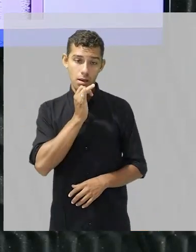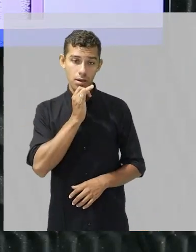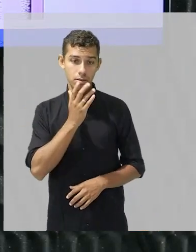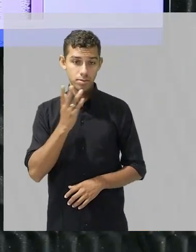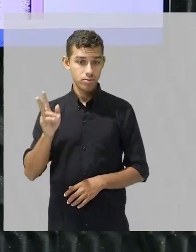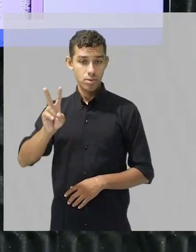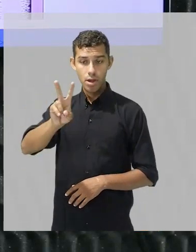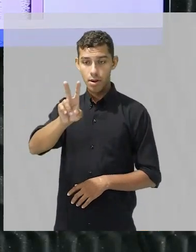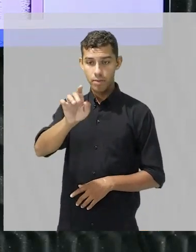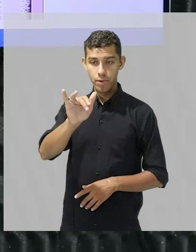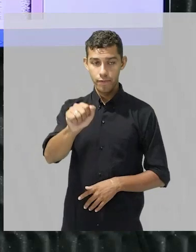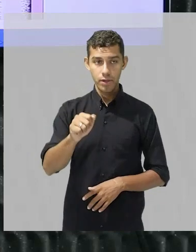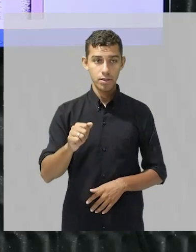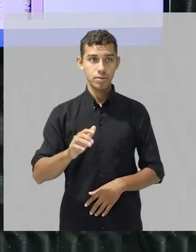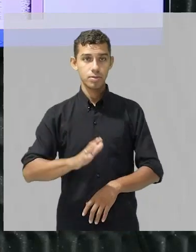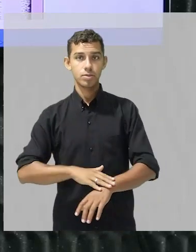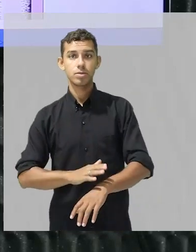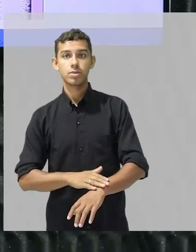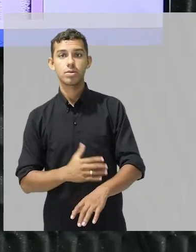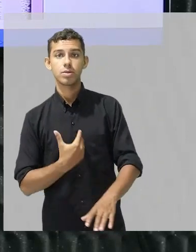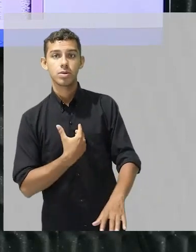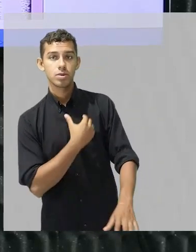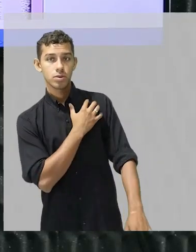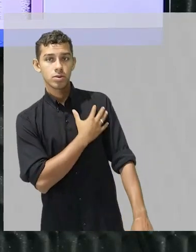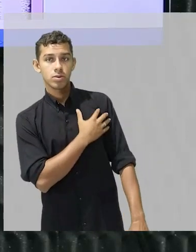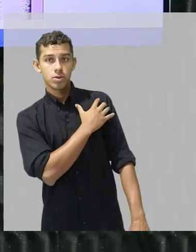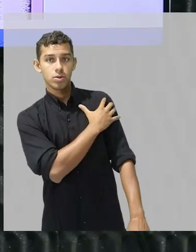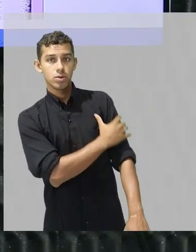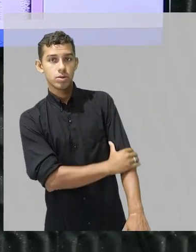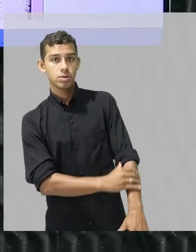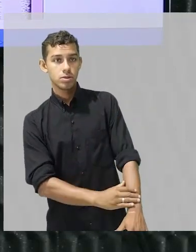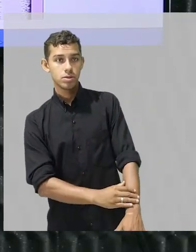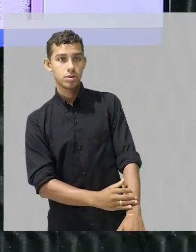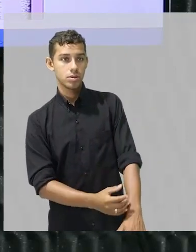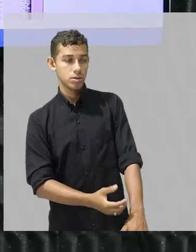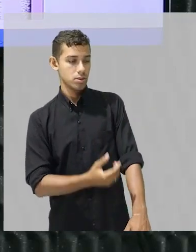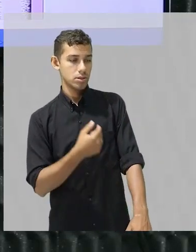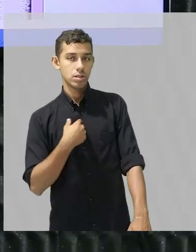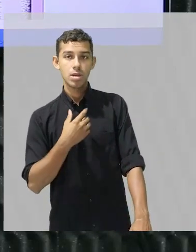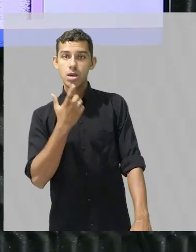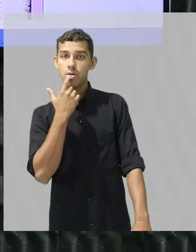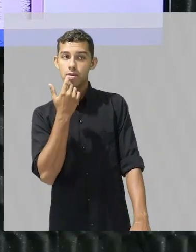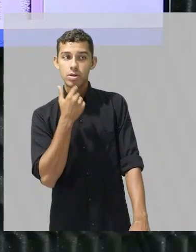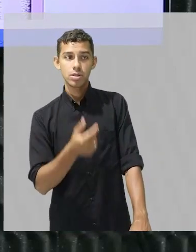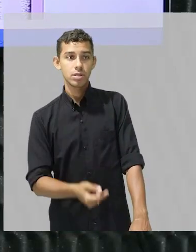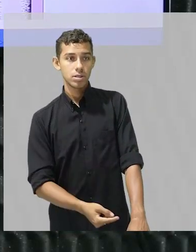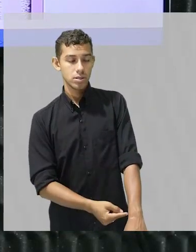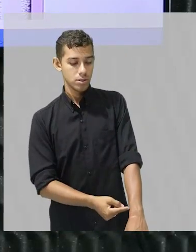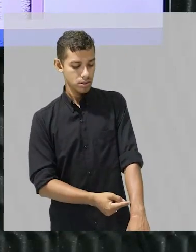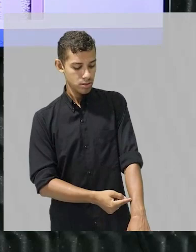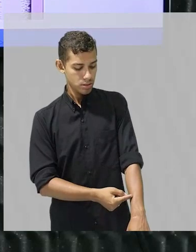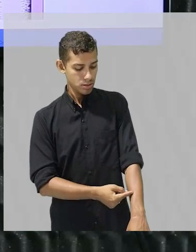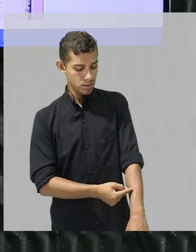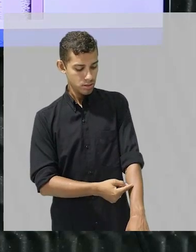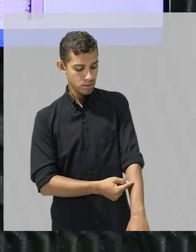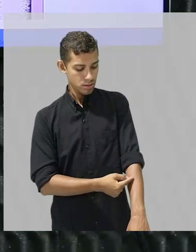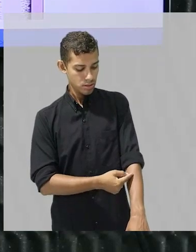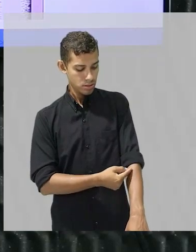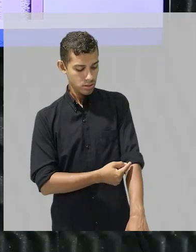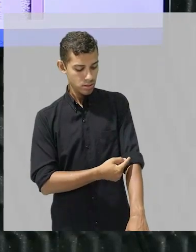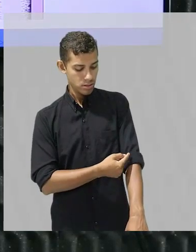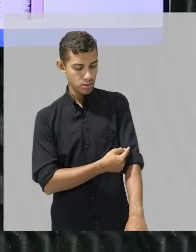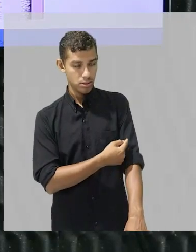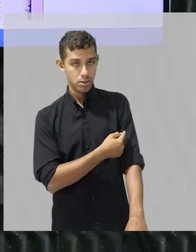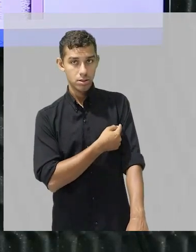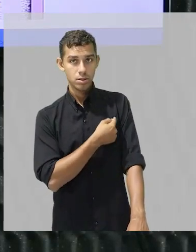exemplo, uma veia que está no braço, o seu braço está virado para baixo. Então, o seu sangue, ele está vindo em